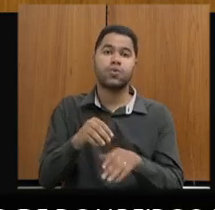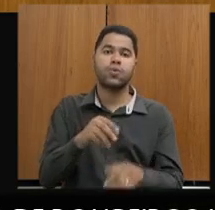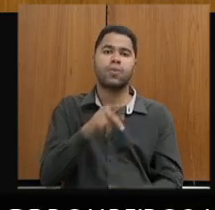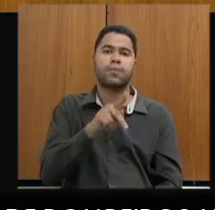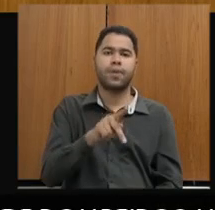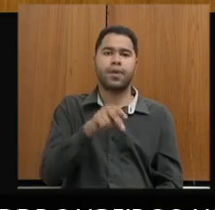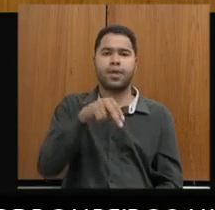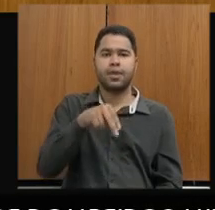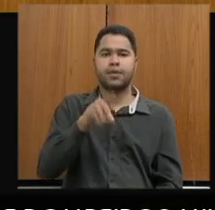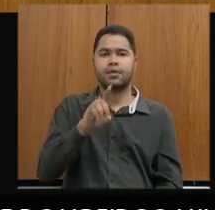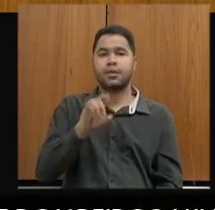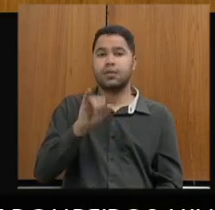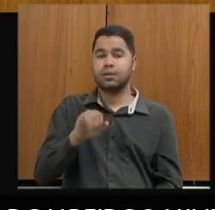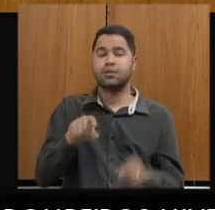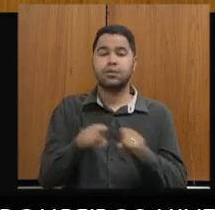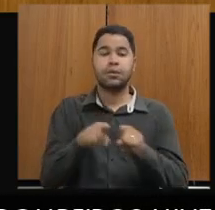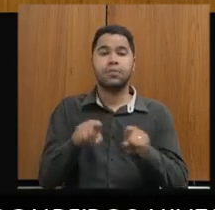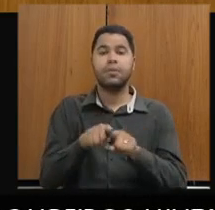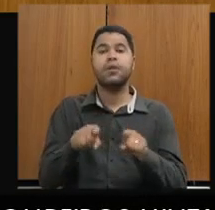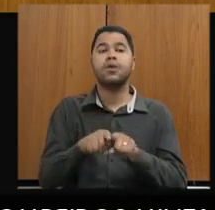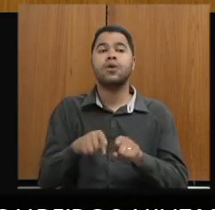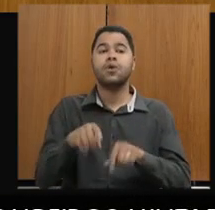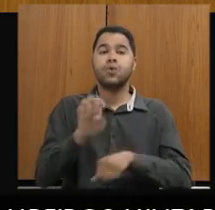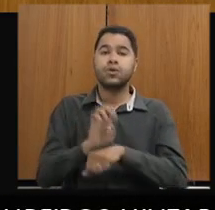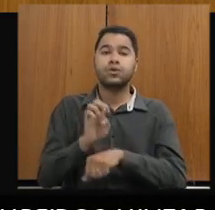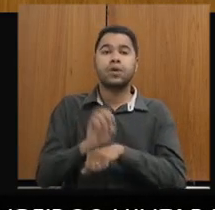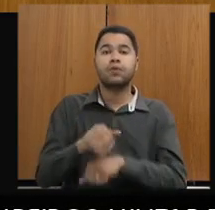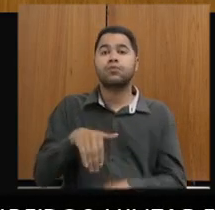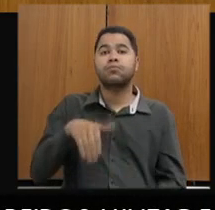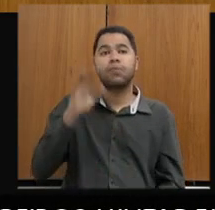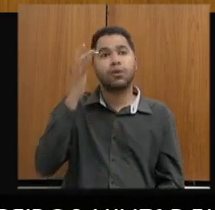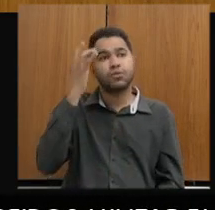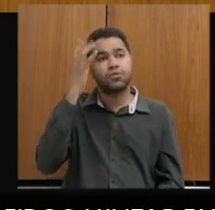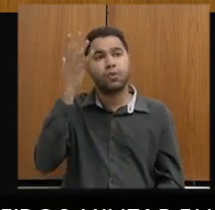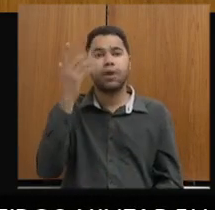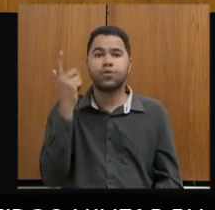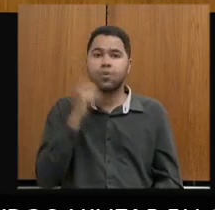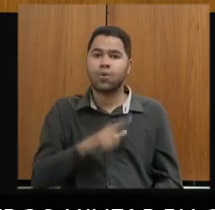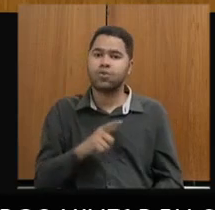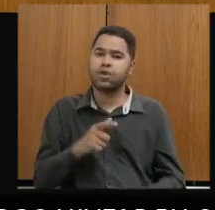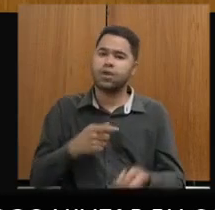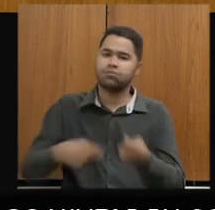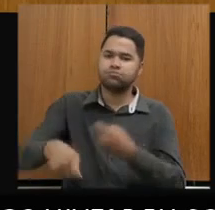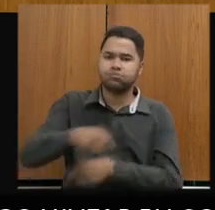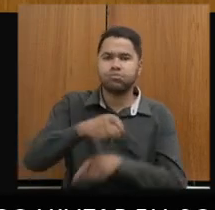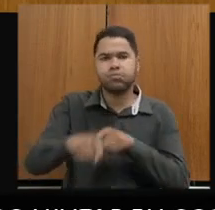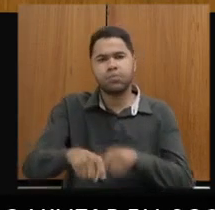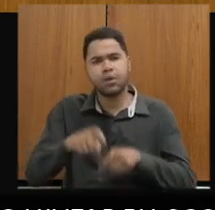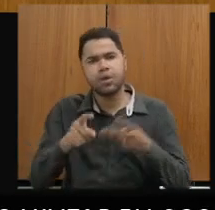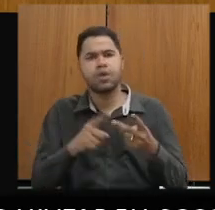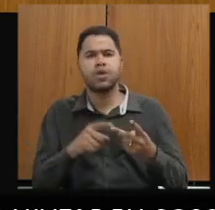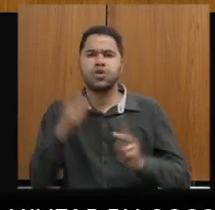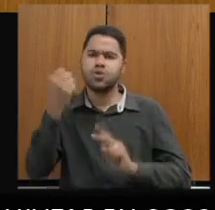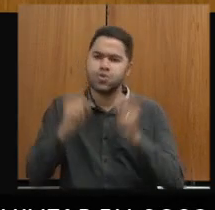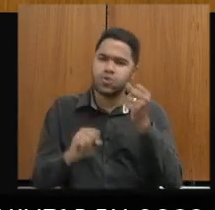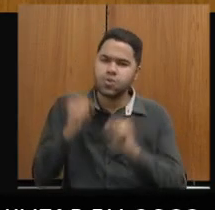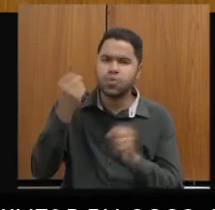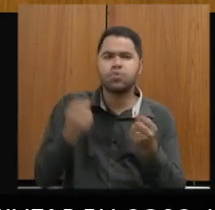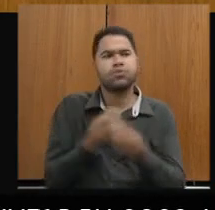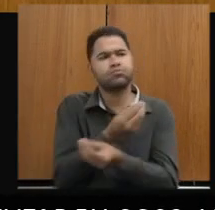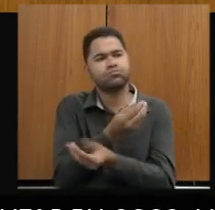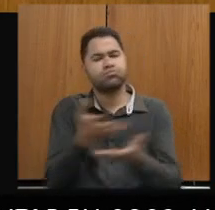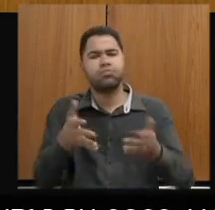pmdi e por fim seu estado mais competitivo e mais fácil de ser empreender o Brasil em agronegócio indústria serviços propiciando um